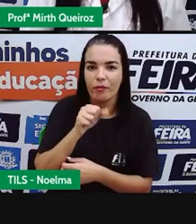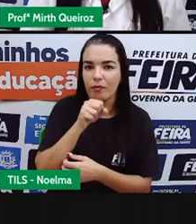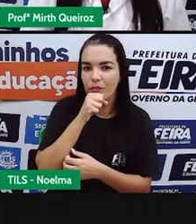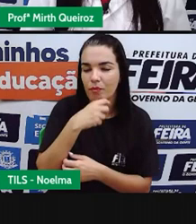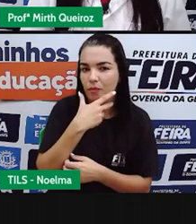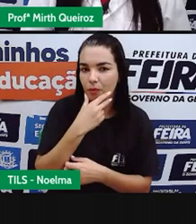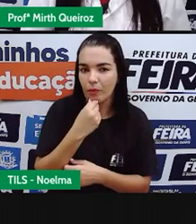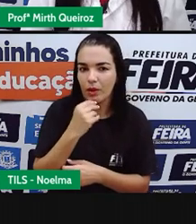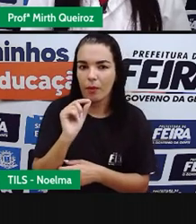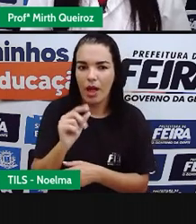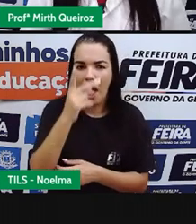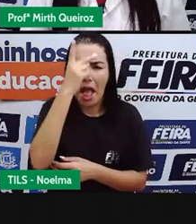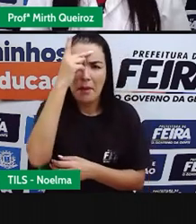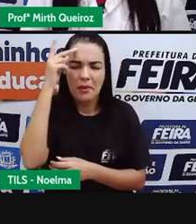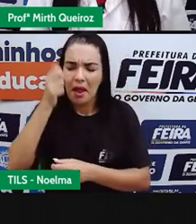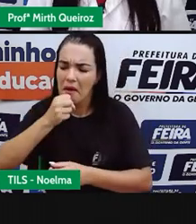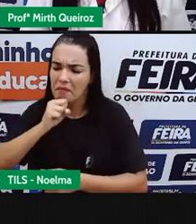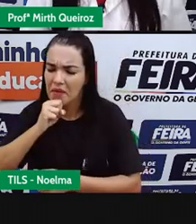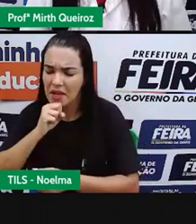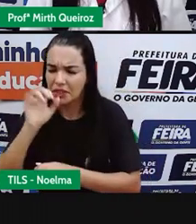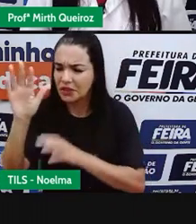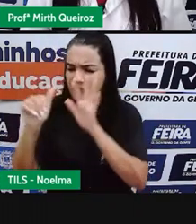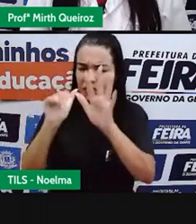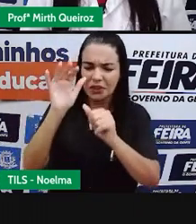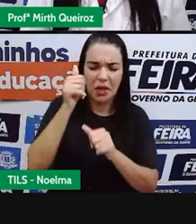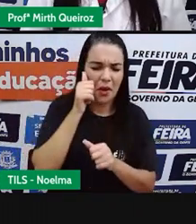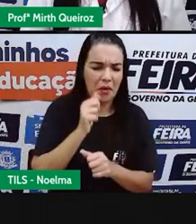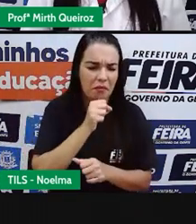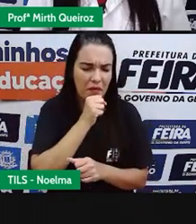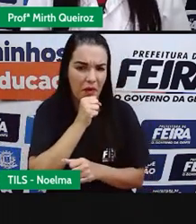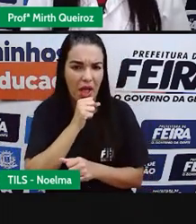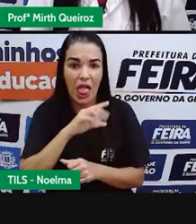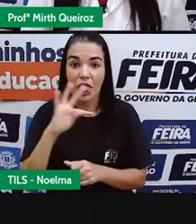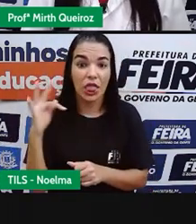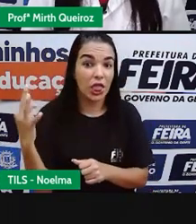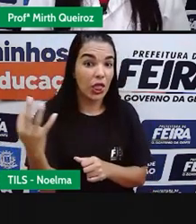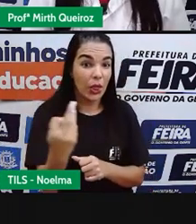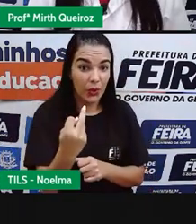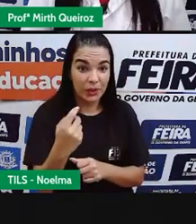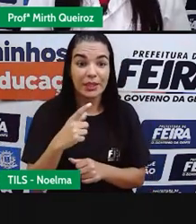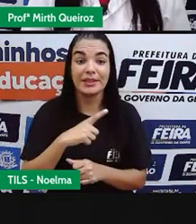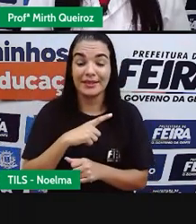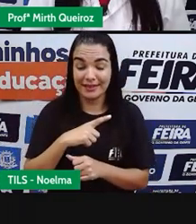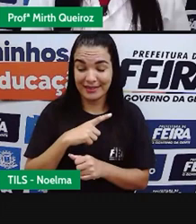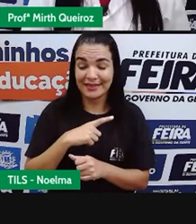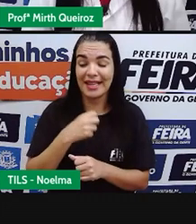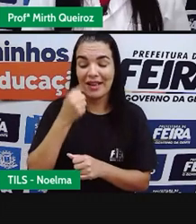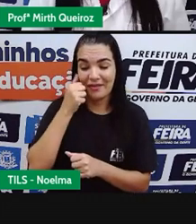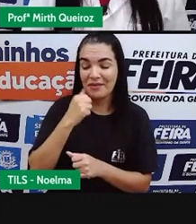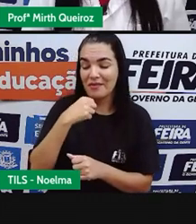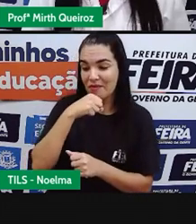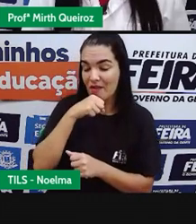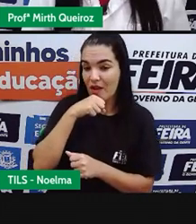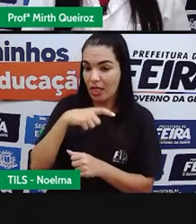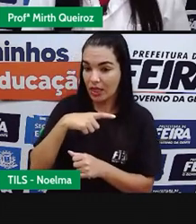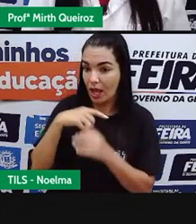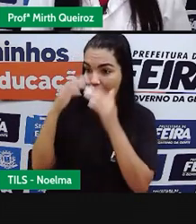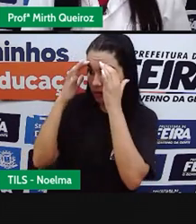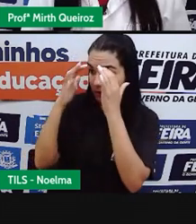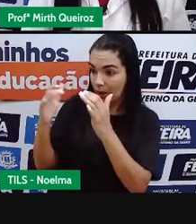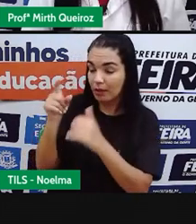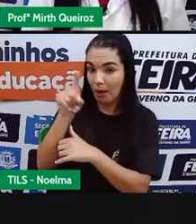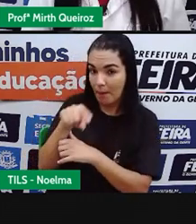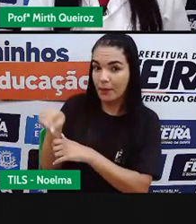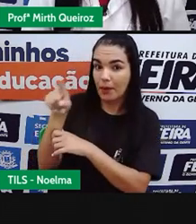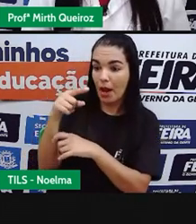As mulheres velhas chamadas avós, todas são nossas avós e temos muito respeito por elas.